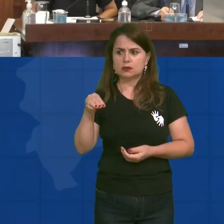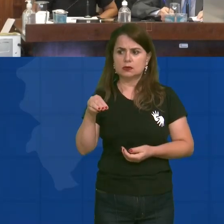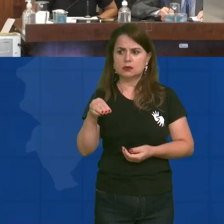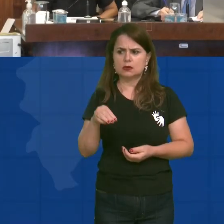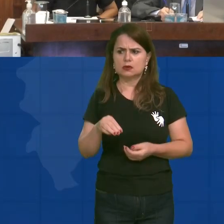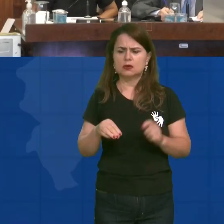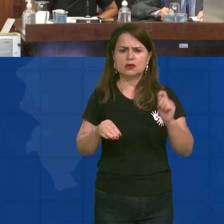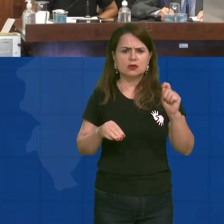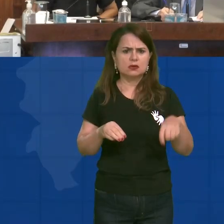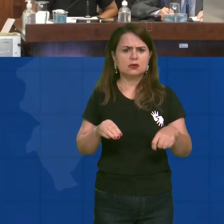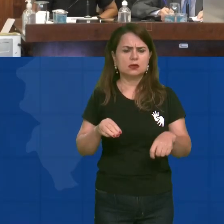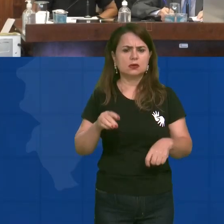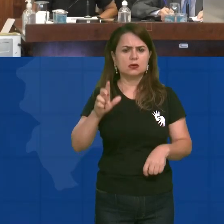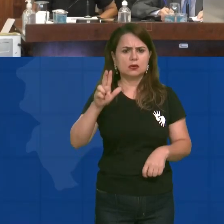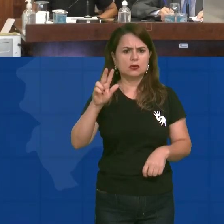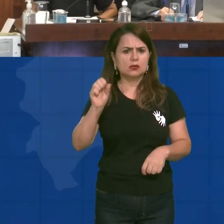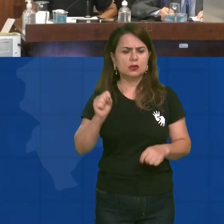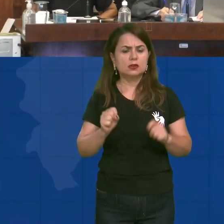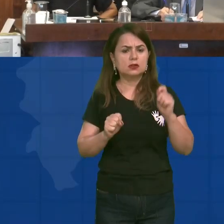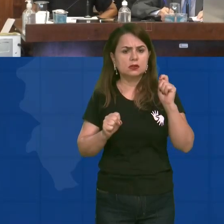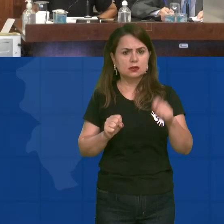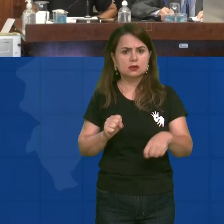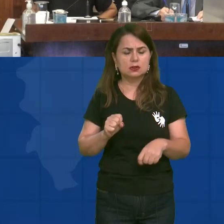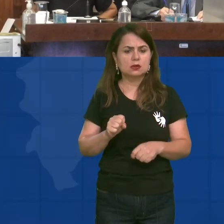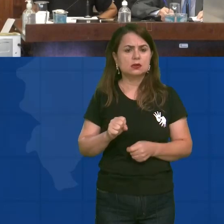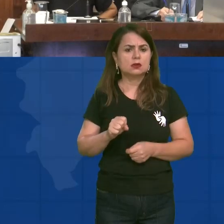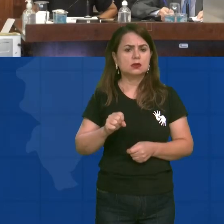Vereador Luiz Eduardo Rogerinho